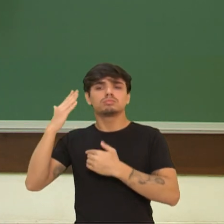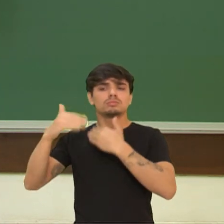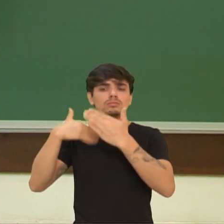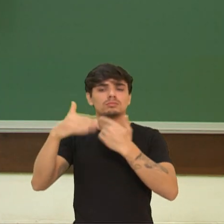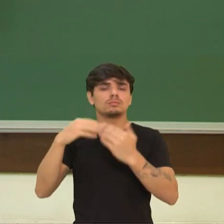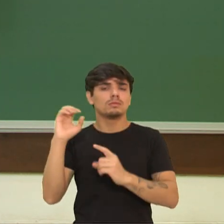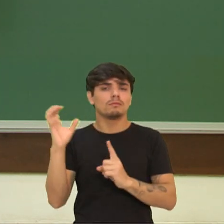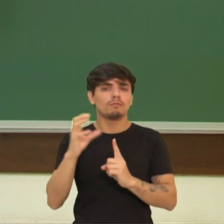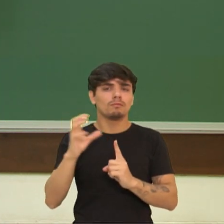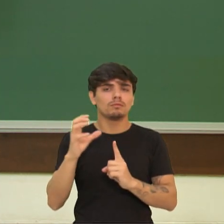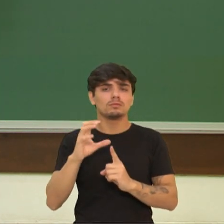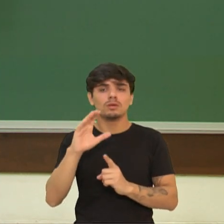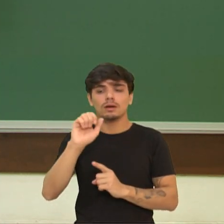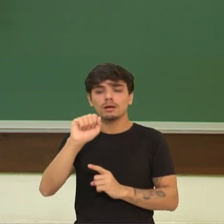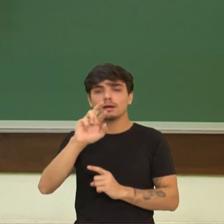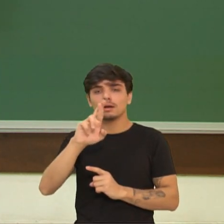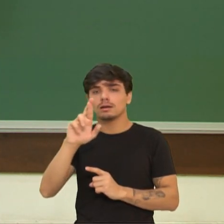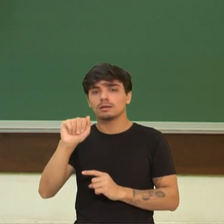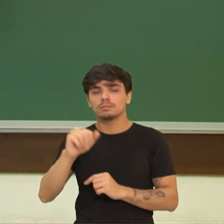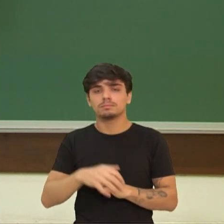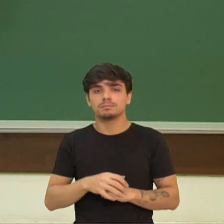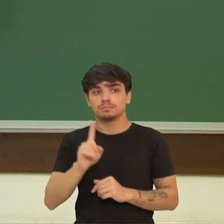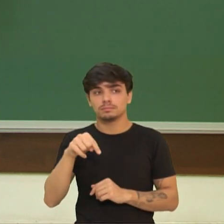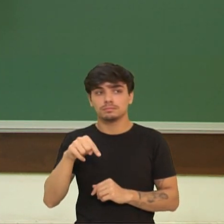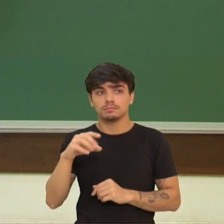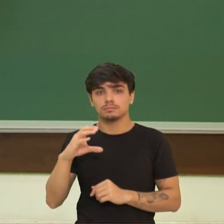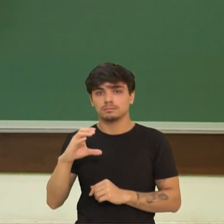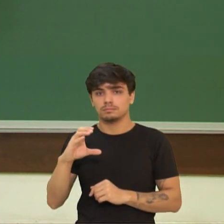pessoa na sacada observando a cidade.